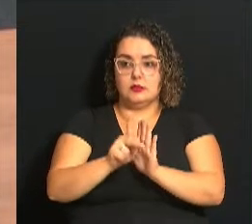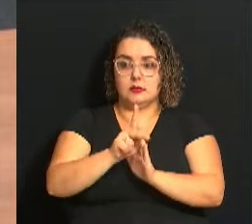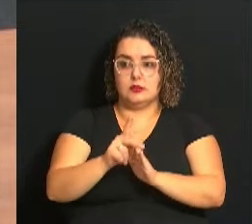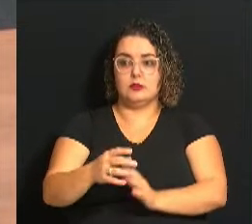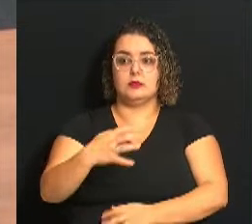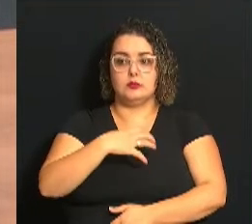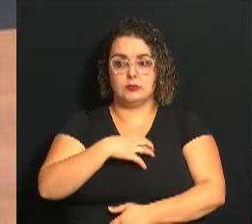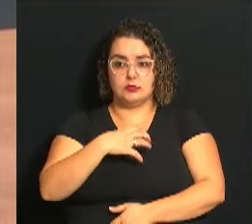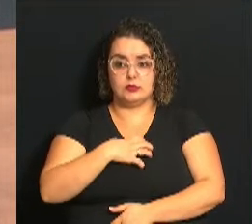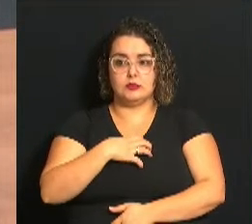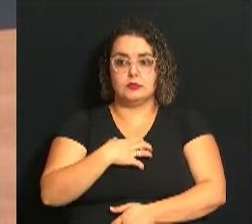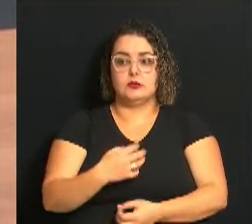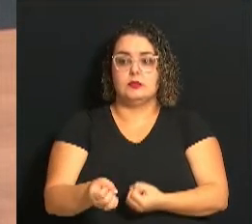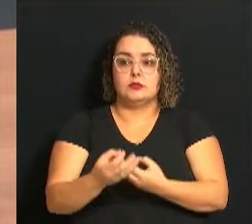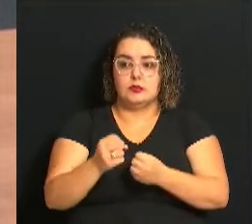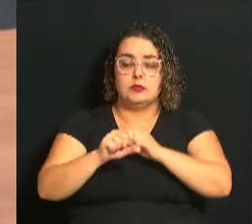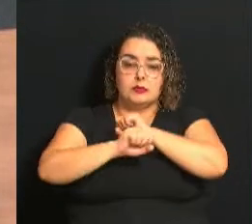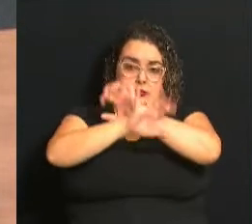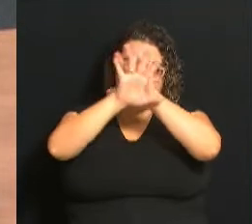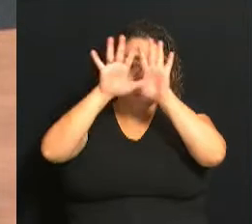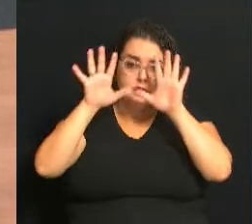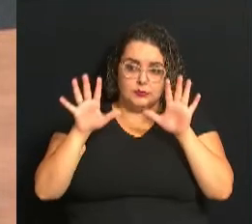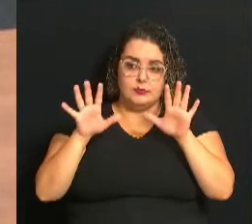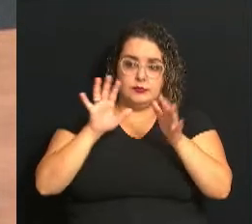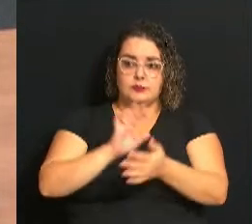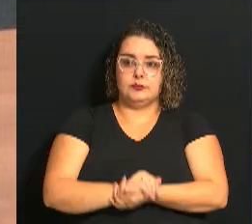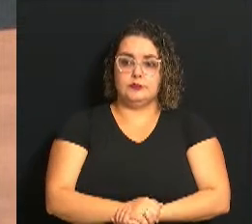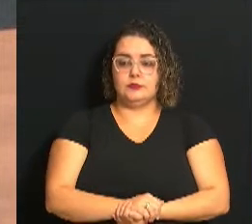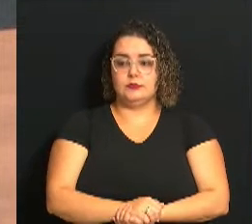as informações sejam claras e transparentes.